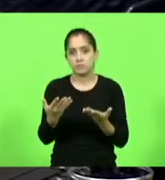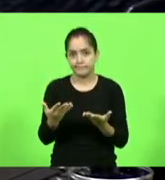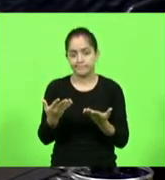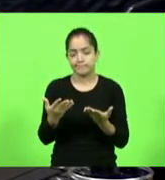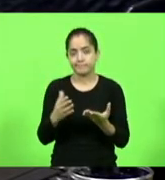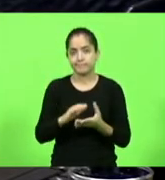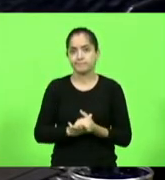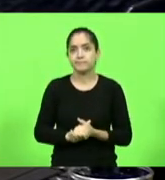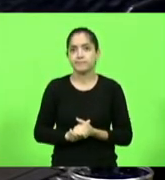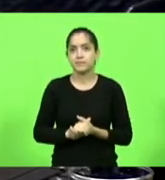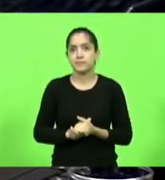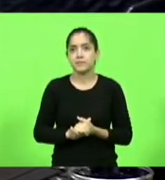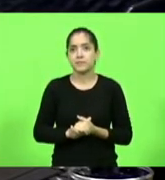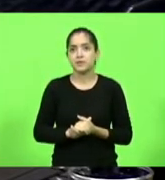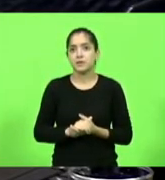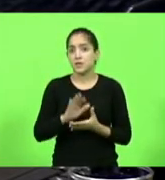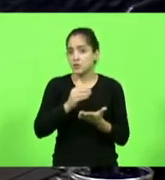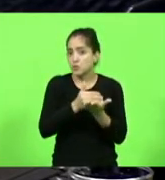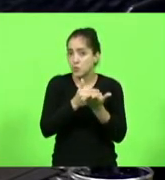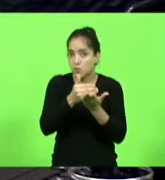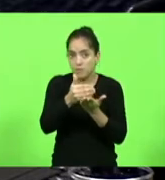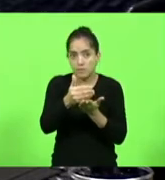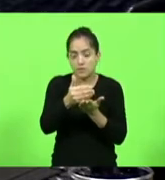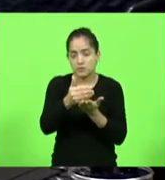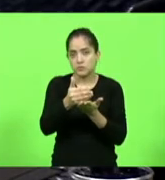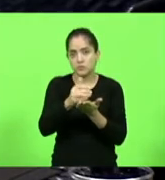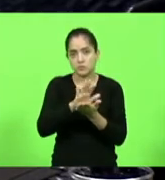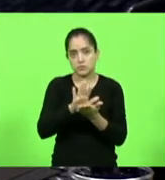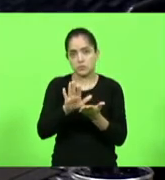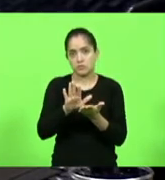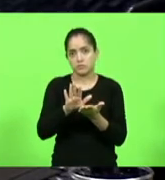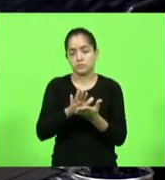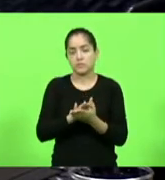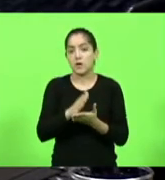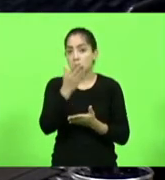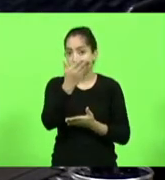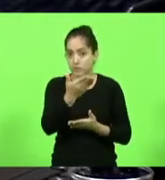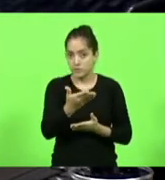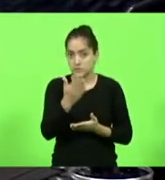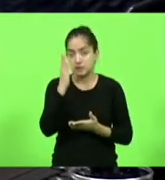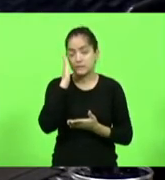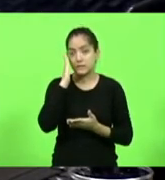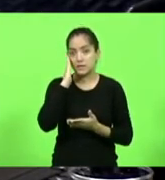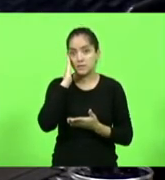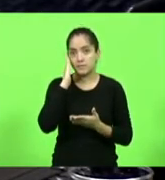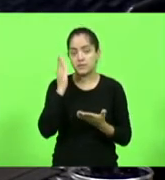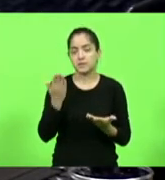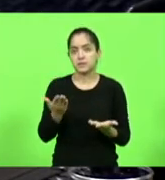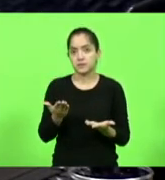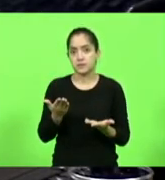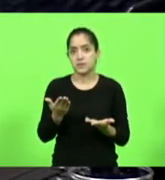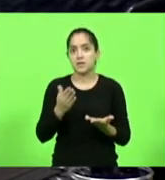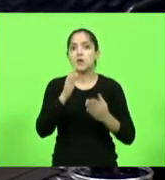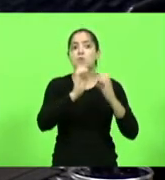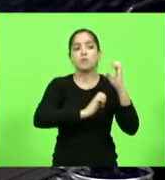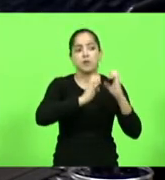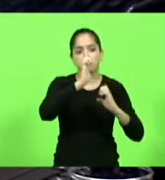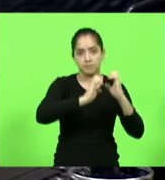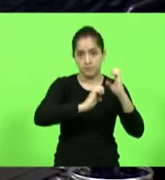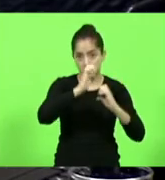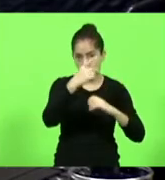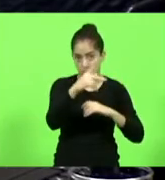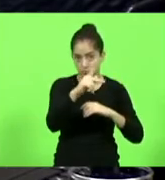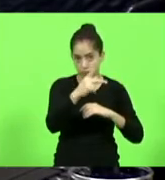sistema, isso é só o início. Vossa Excelência sabe, deputado Cobalcini, que se uma empresa lá na sua região